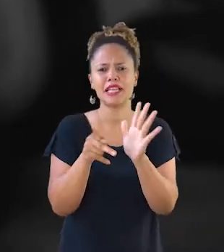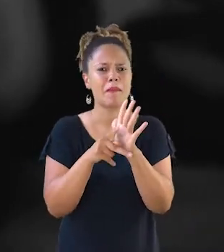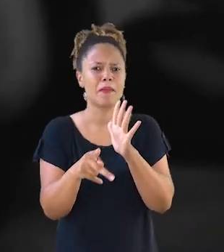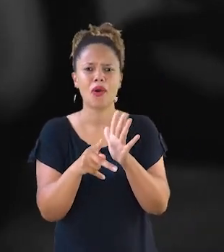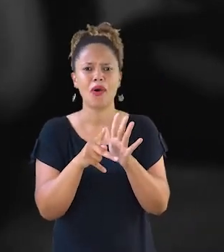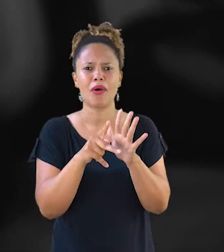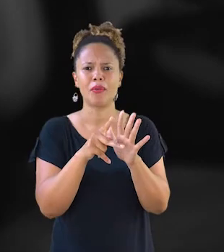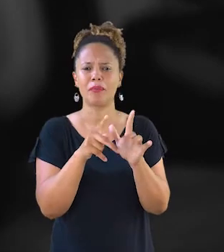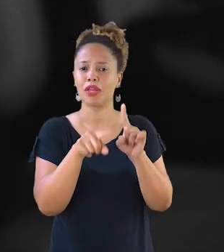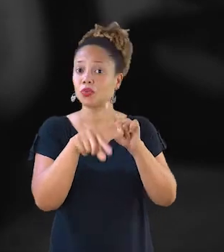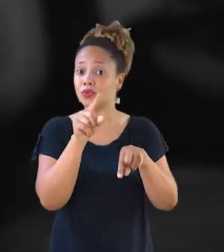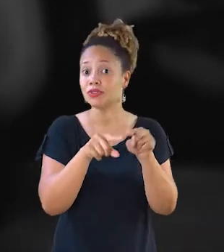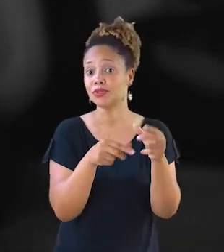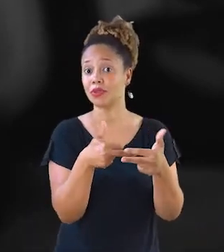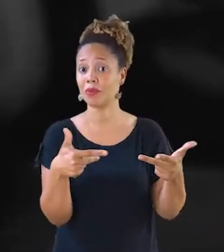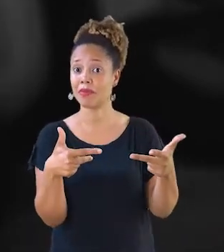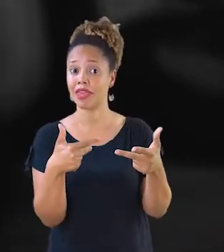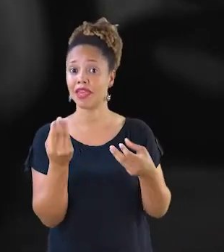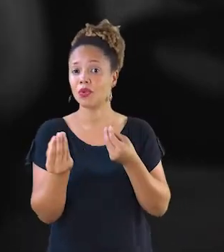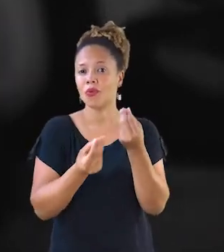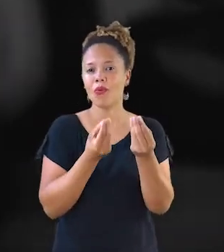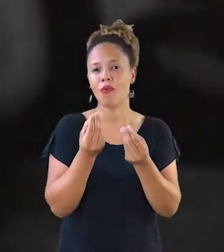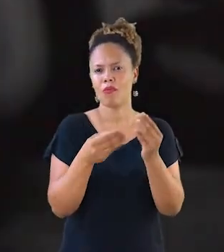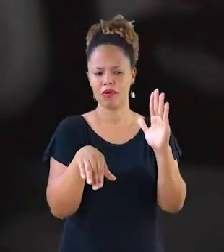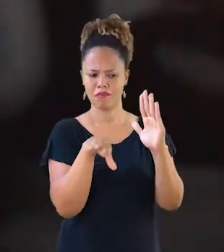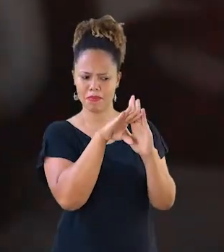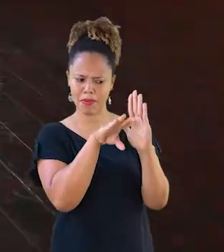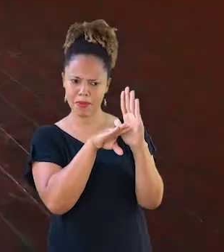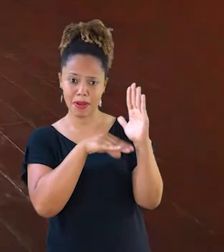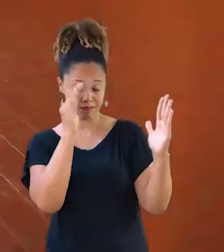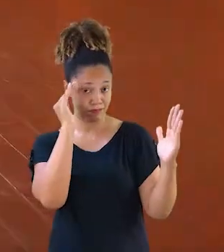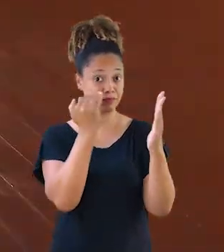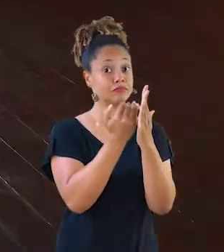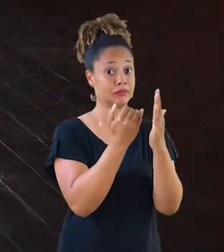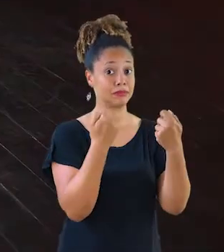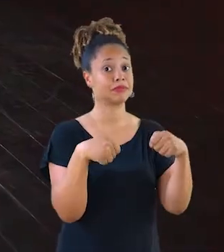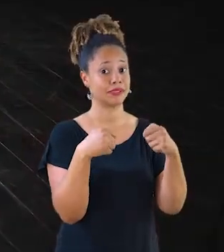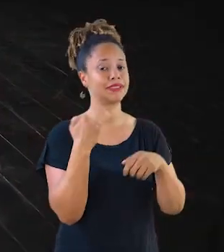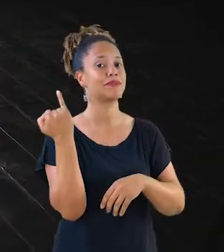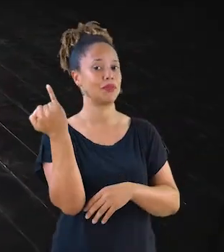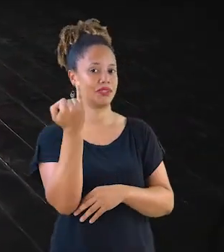da seresta, a partitura, né, não permite, né?